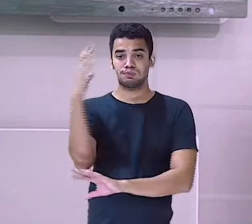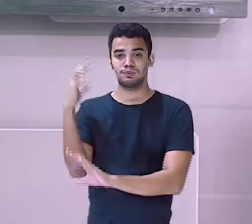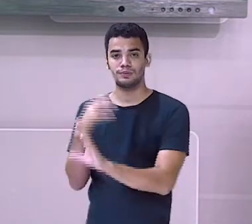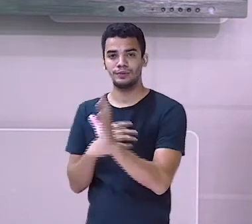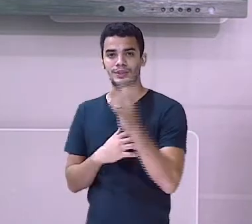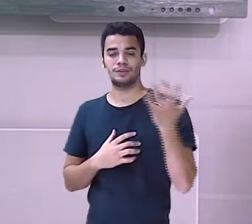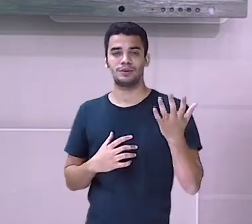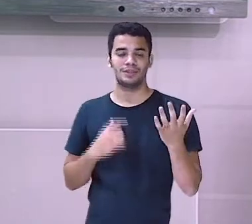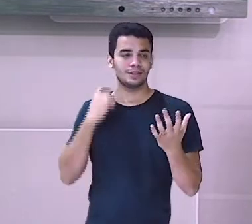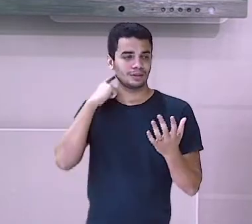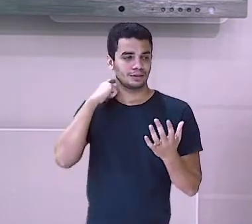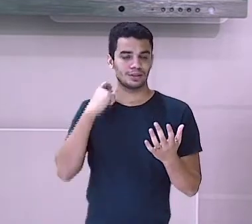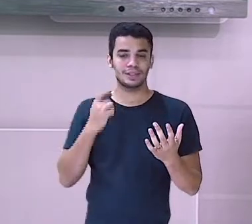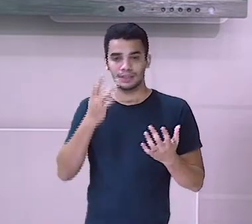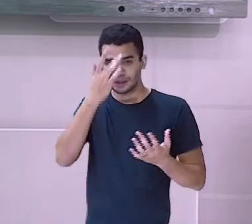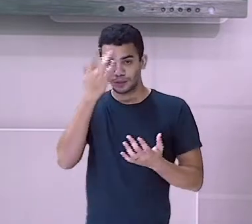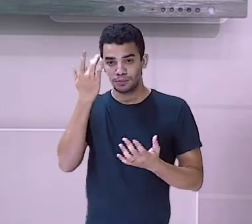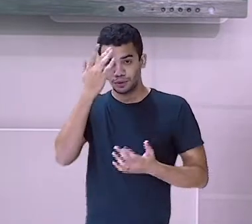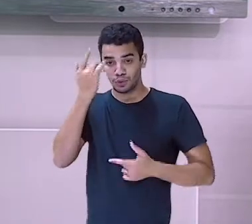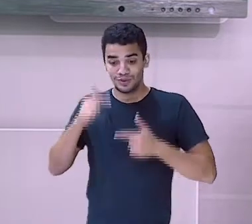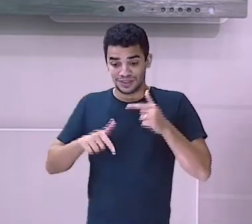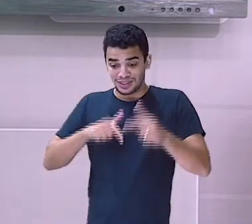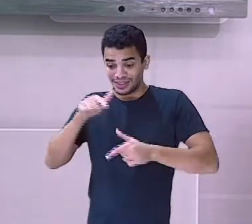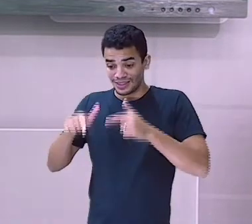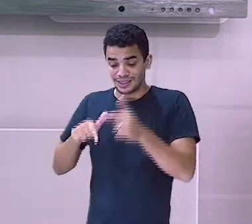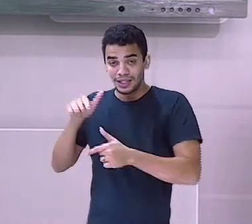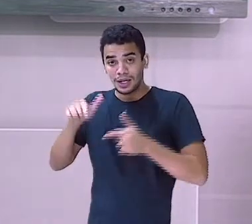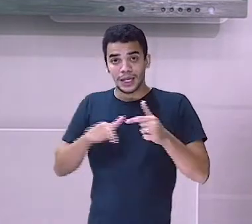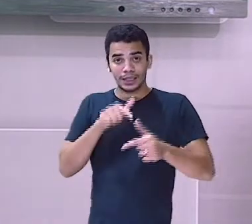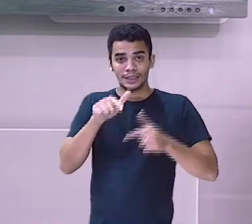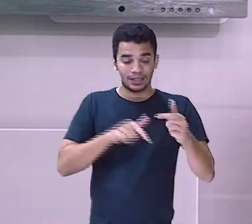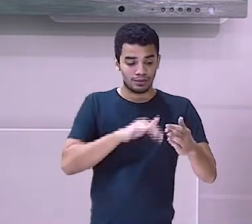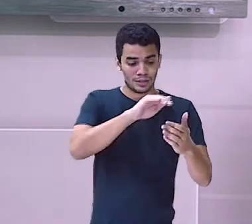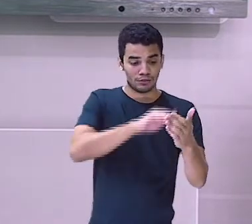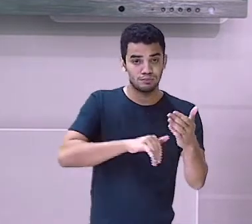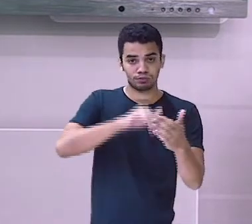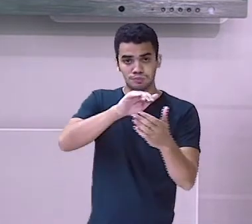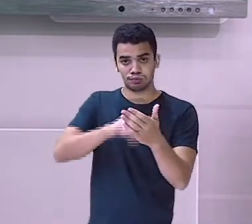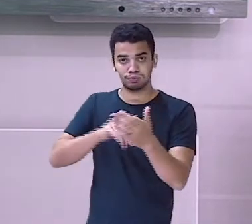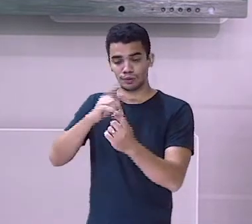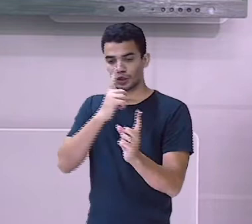natureza, muitas pessoas fazem retirada de